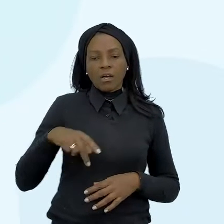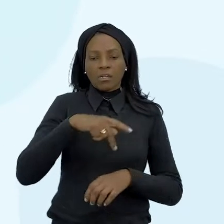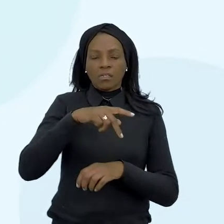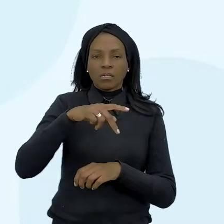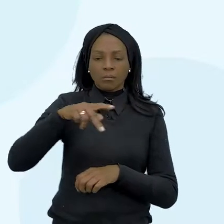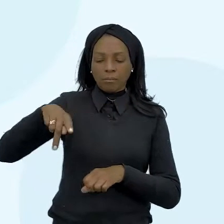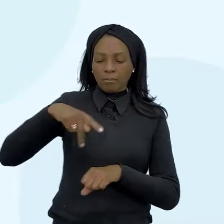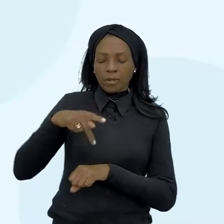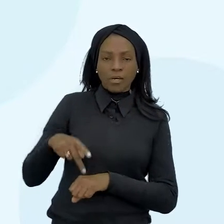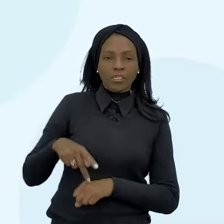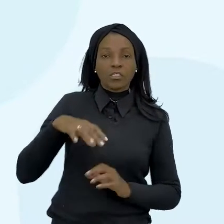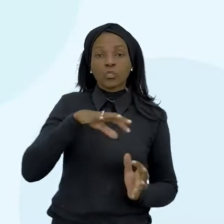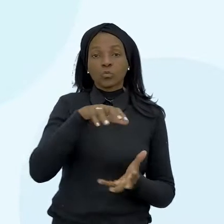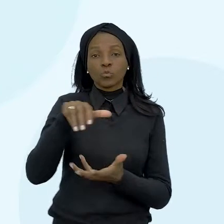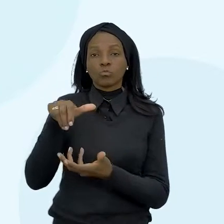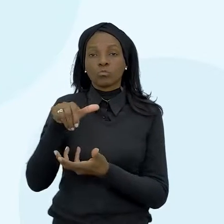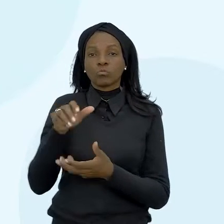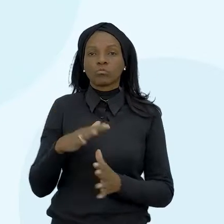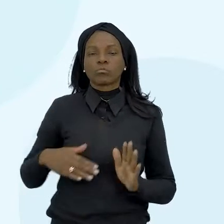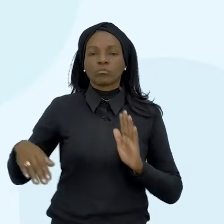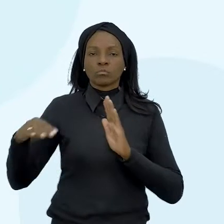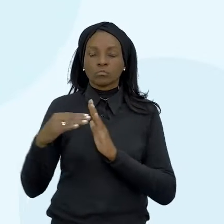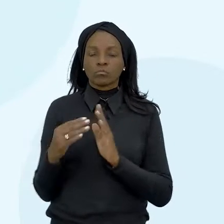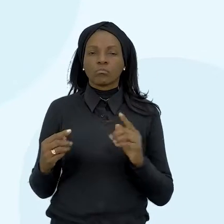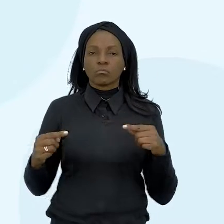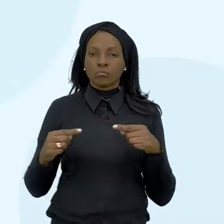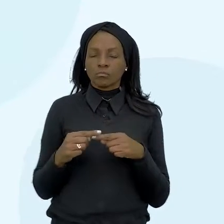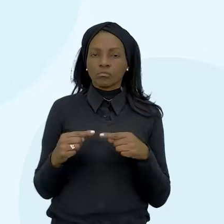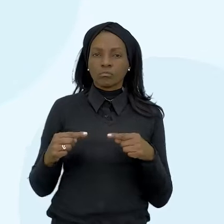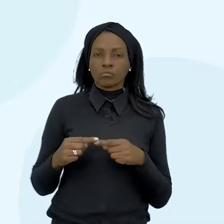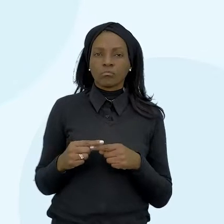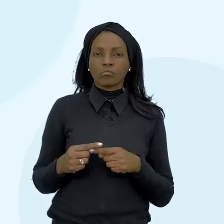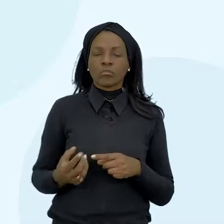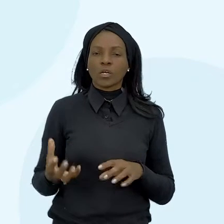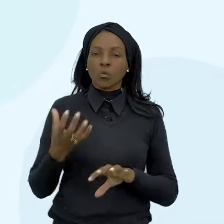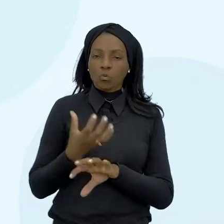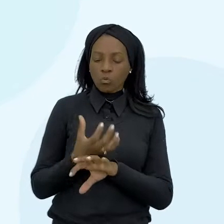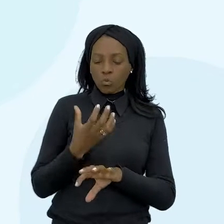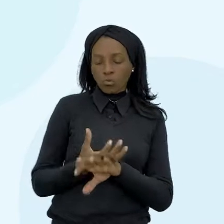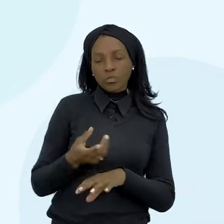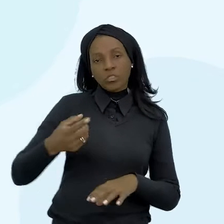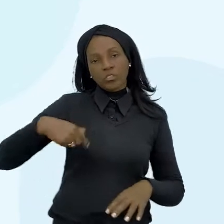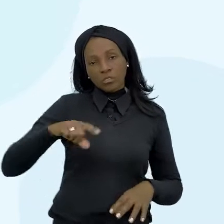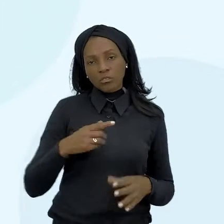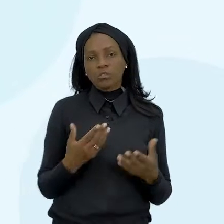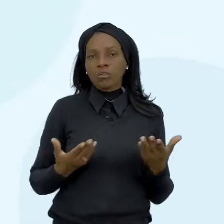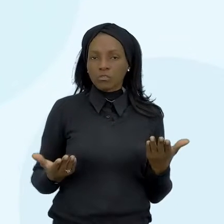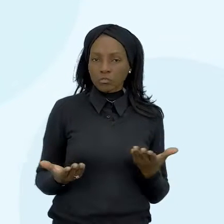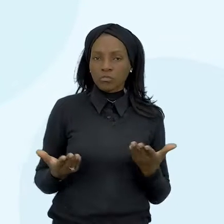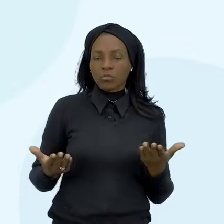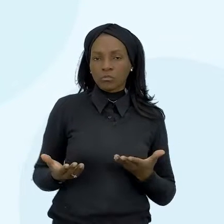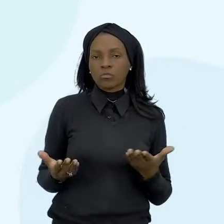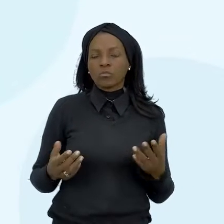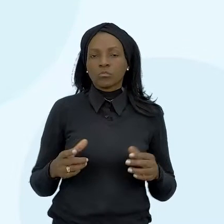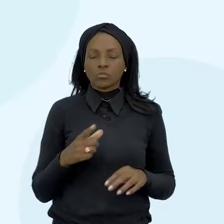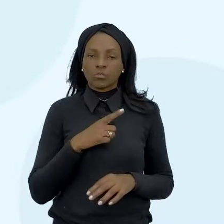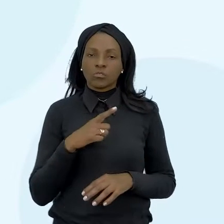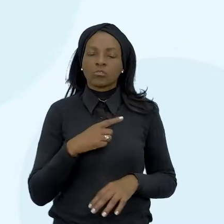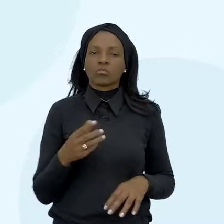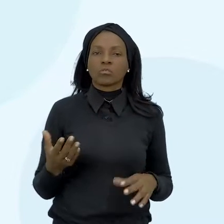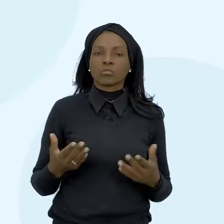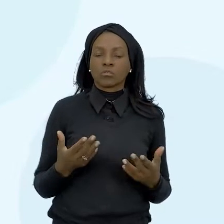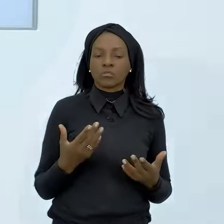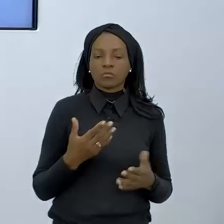e global. Isso tem tudo a ver com o próprio componente que a gente está trabalhando, na medida em que a gente